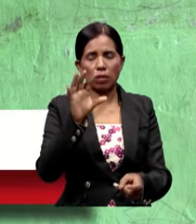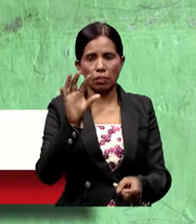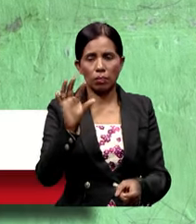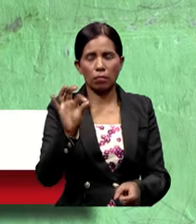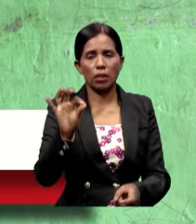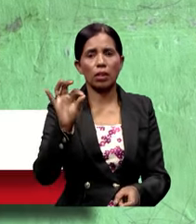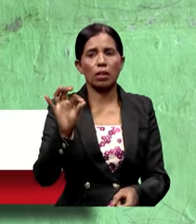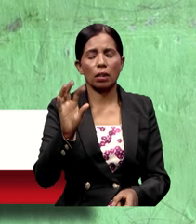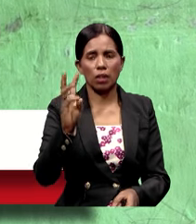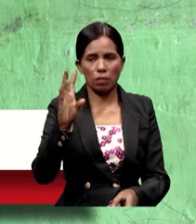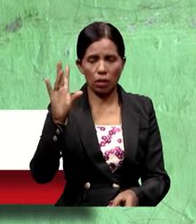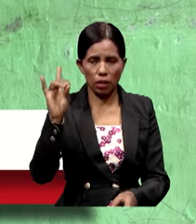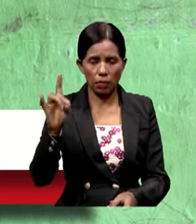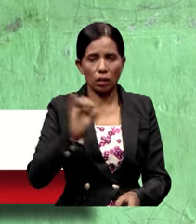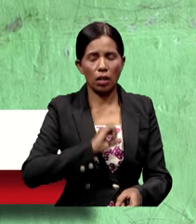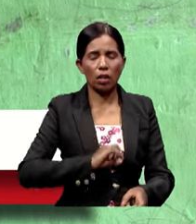tropa portuguesa.